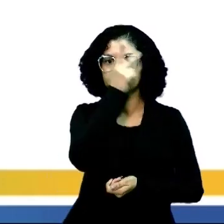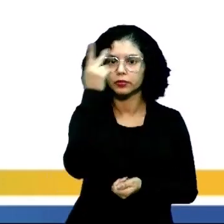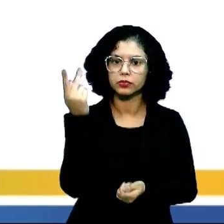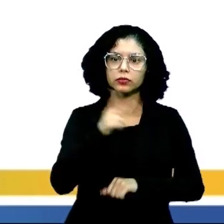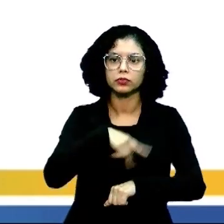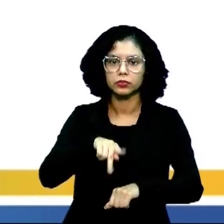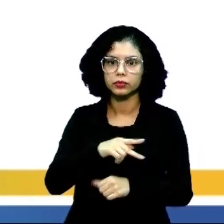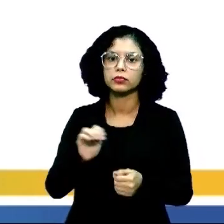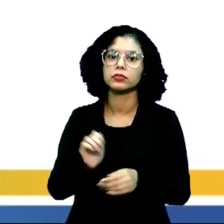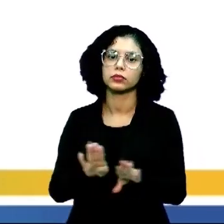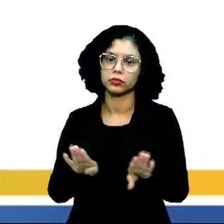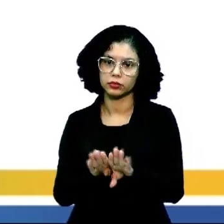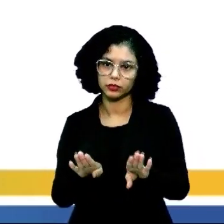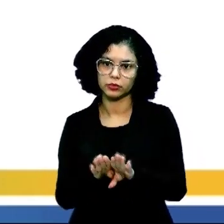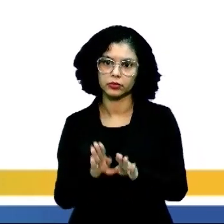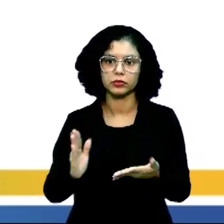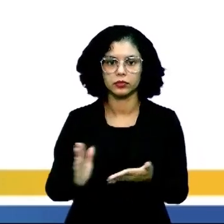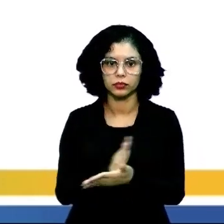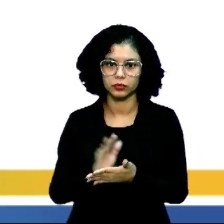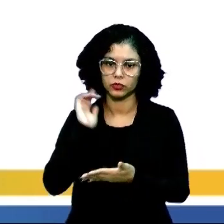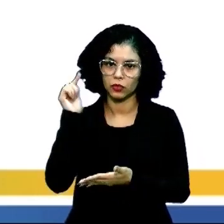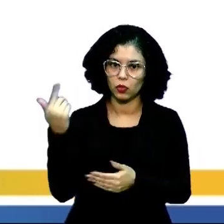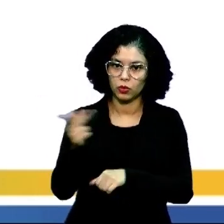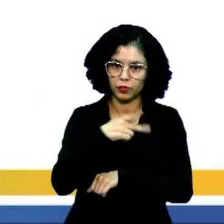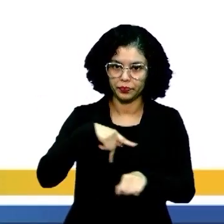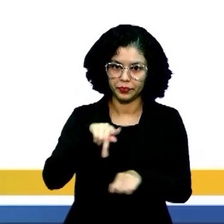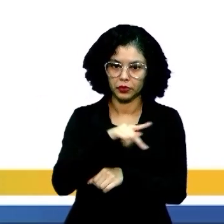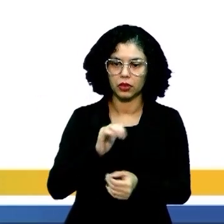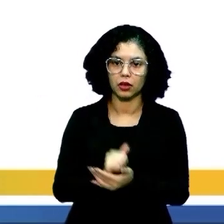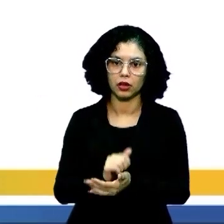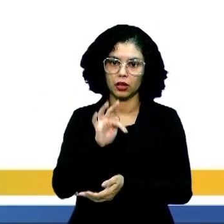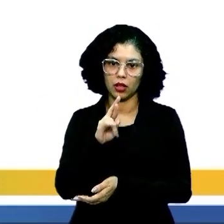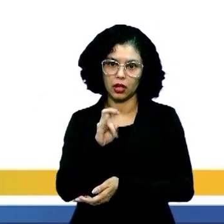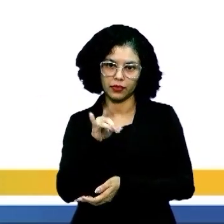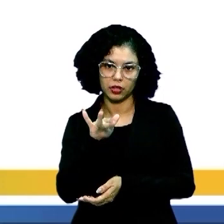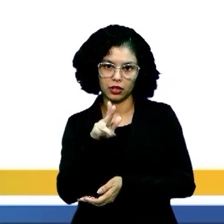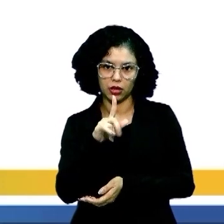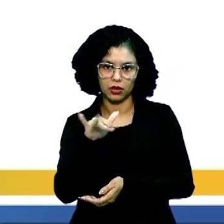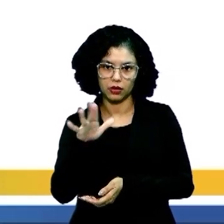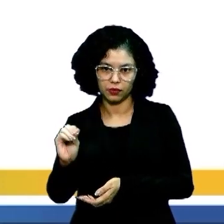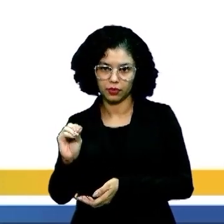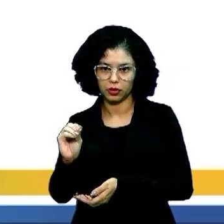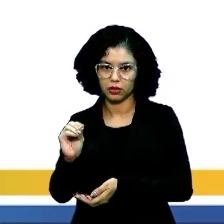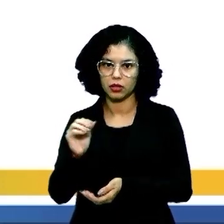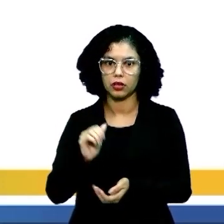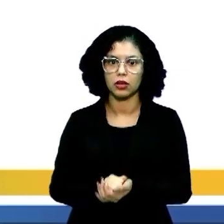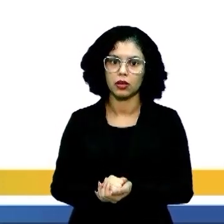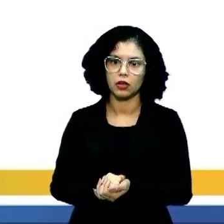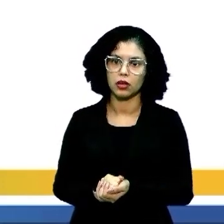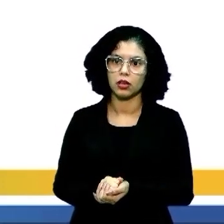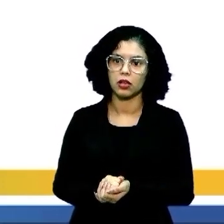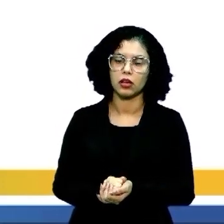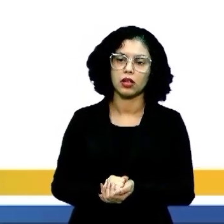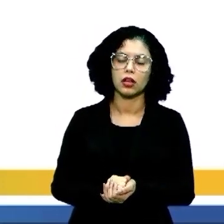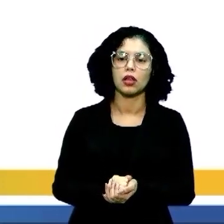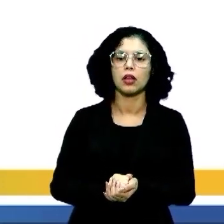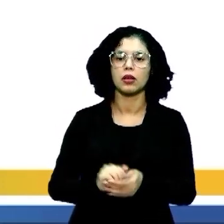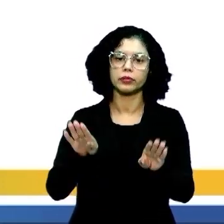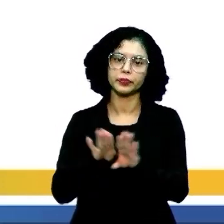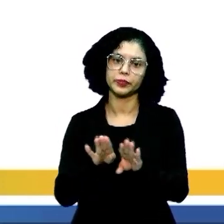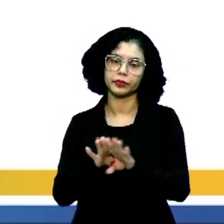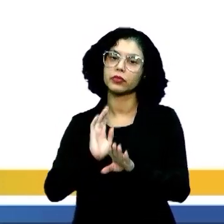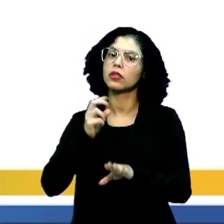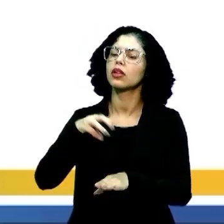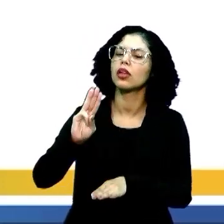e posturas bélicas também com outros países que faziam parte do chamado eixo do mal. Mas